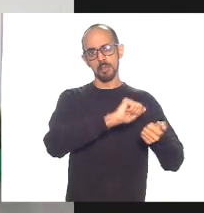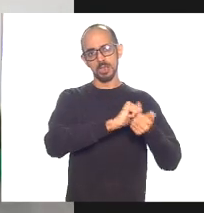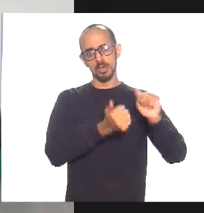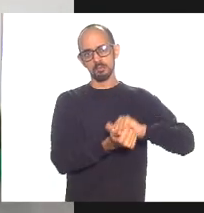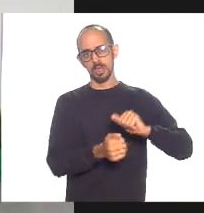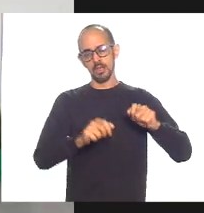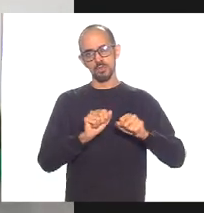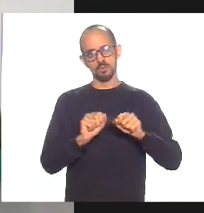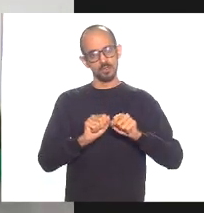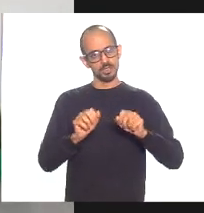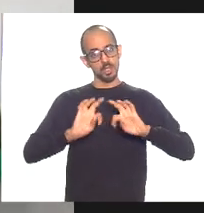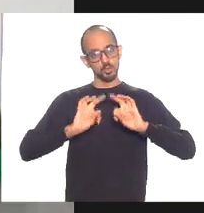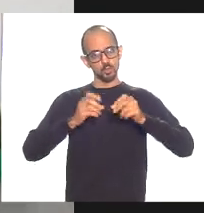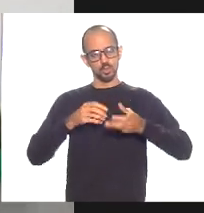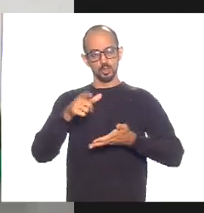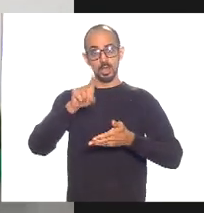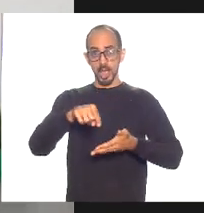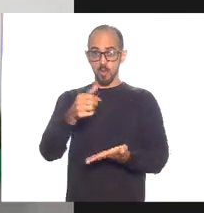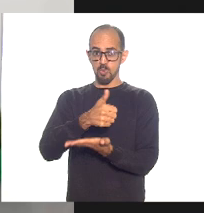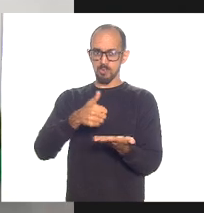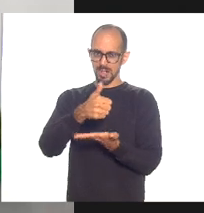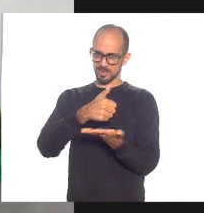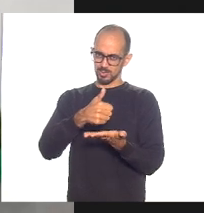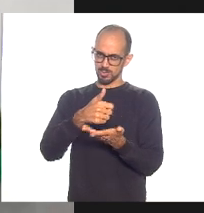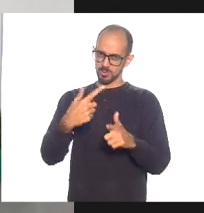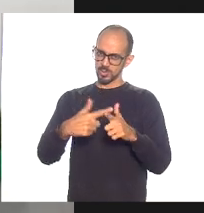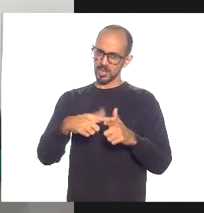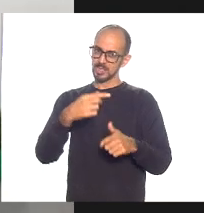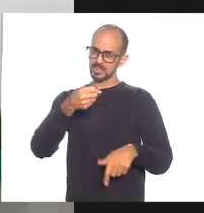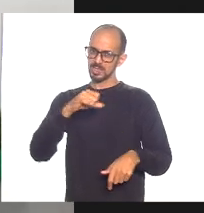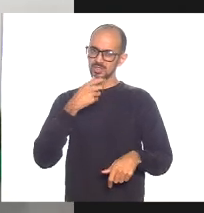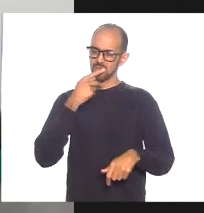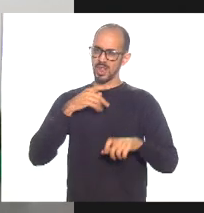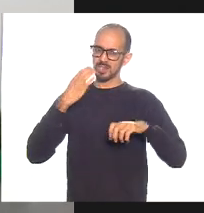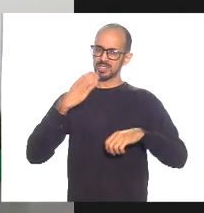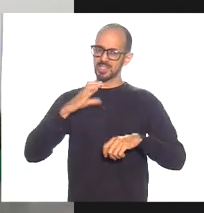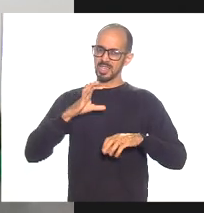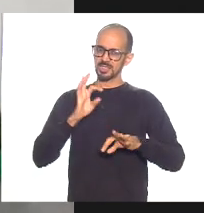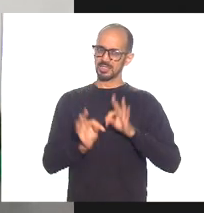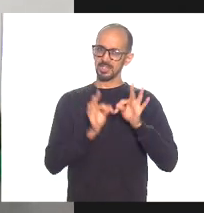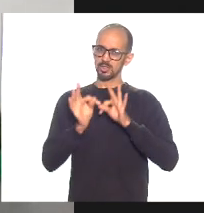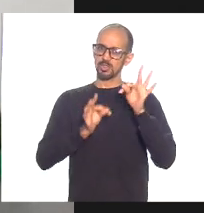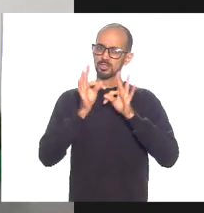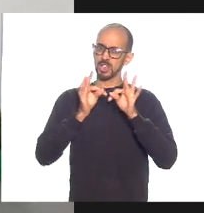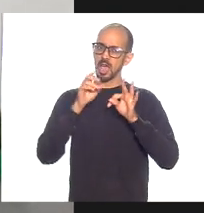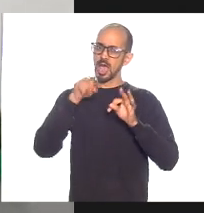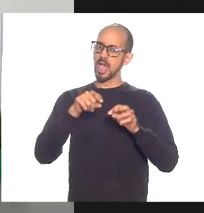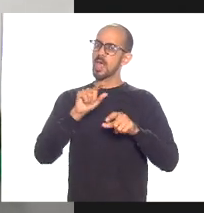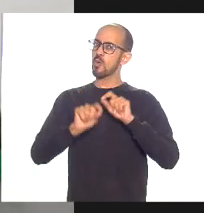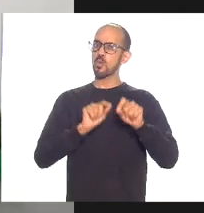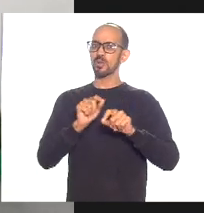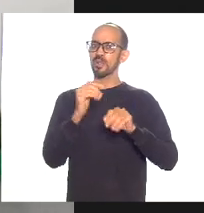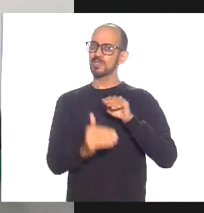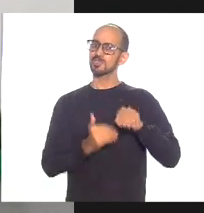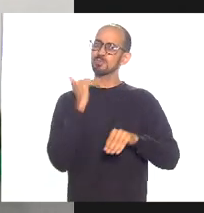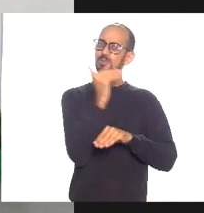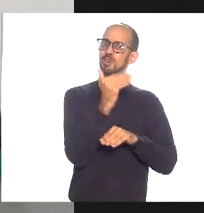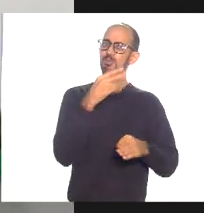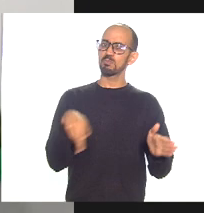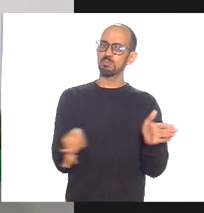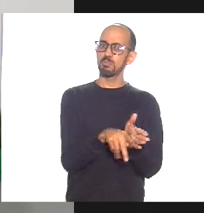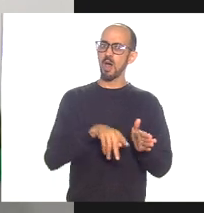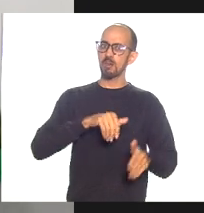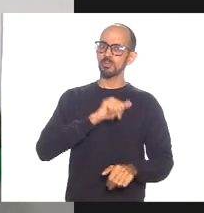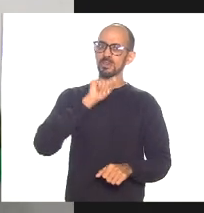fazer aquilo que é essencial. Porque quando a gente fala de ciência e tecnologia, a gente está falando de soberania nacional. E hoje a gente